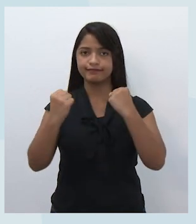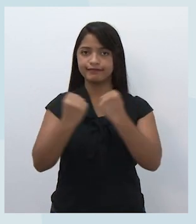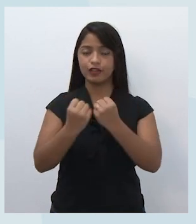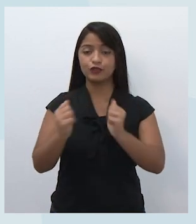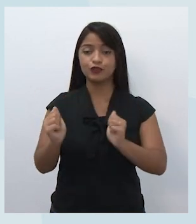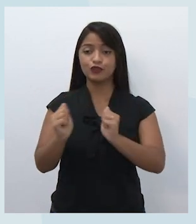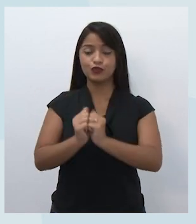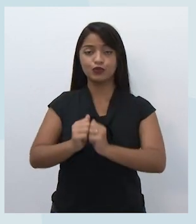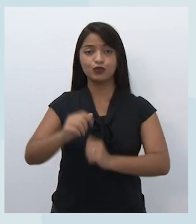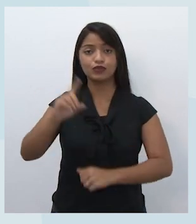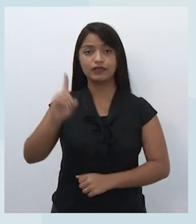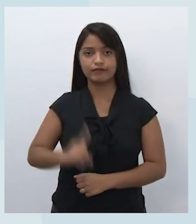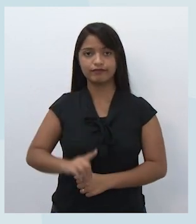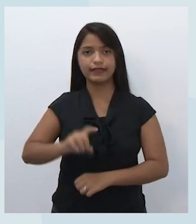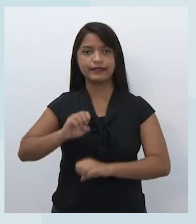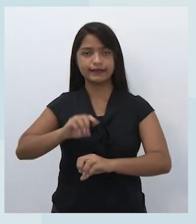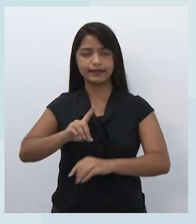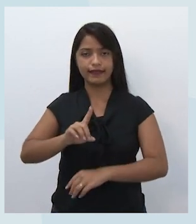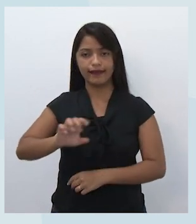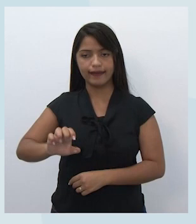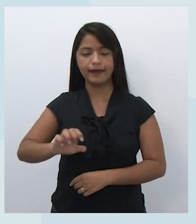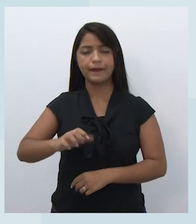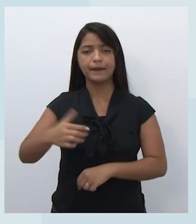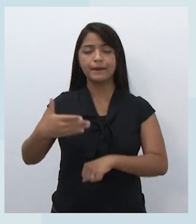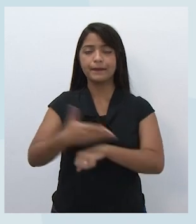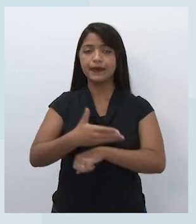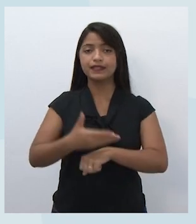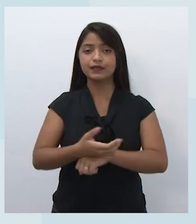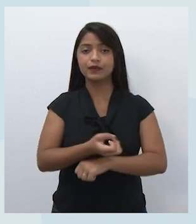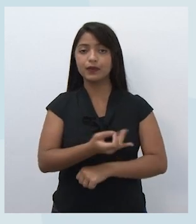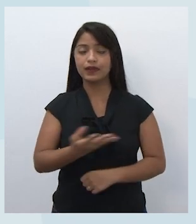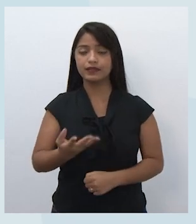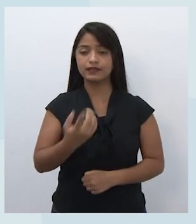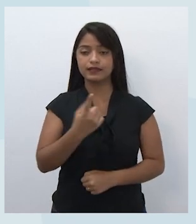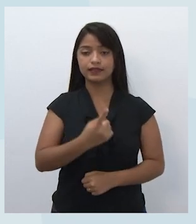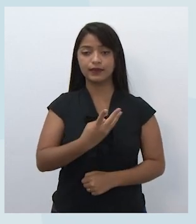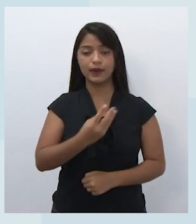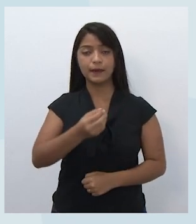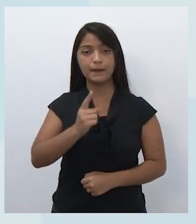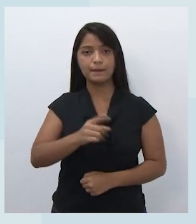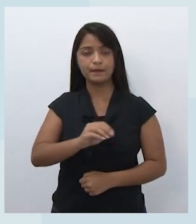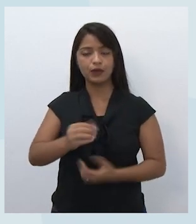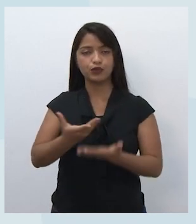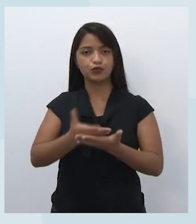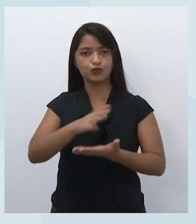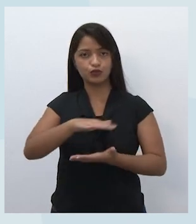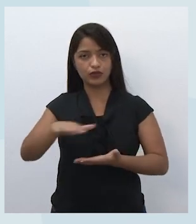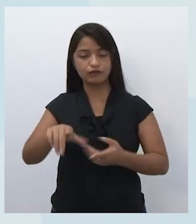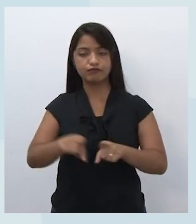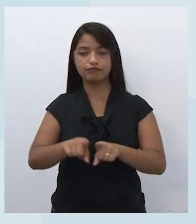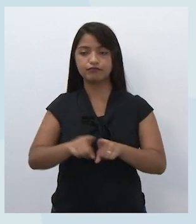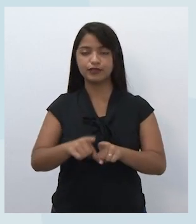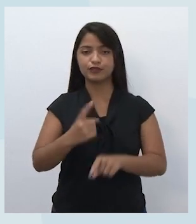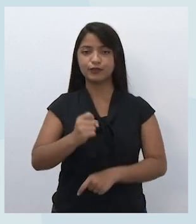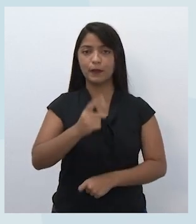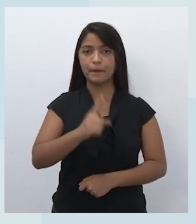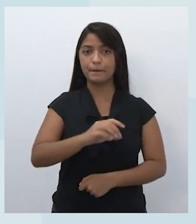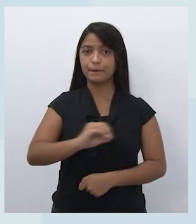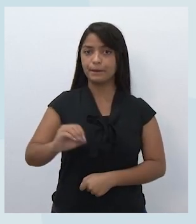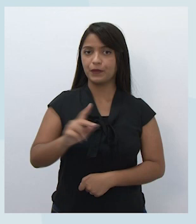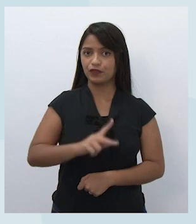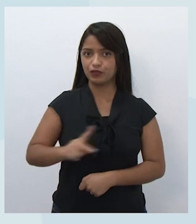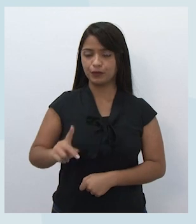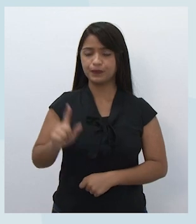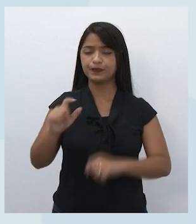mais de 140 mil estudantes e 18 mil professores. Esses seminários e a consulta pública foram